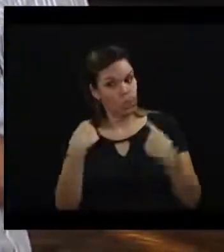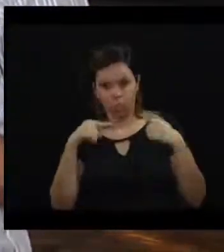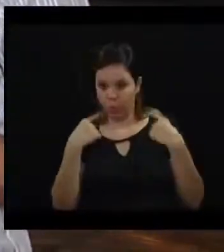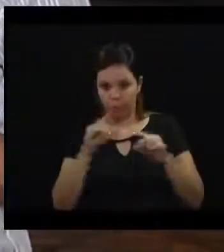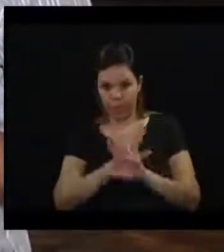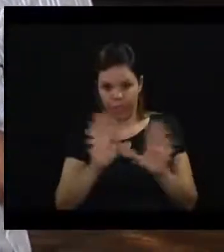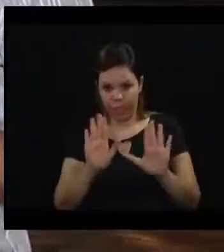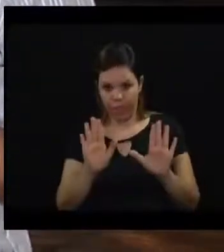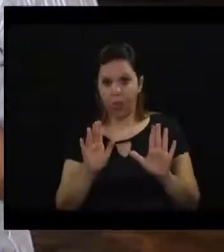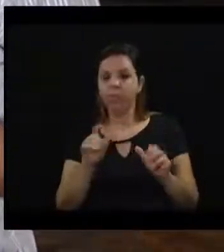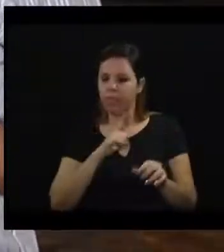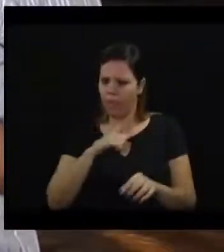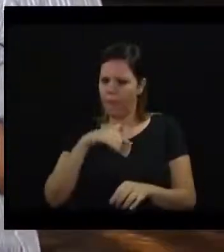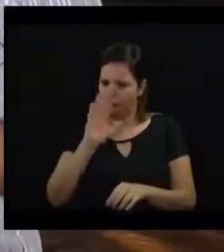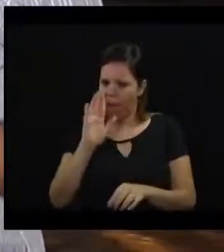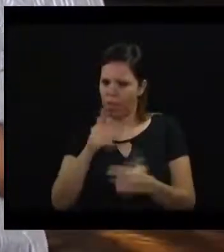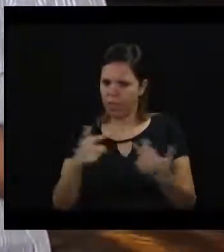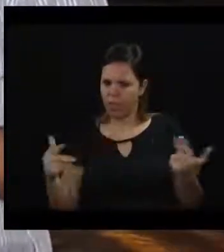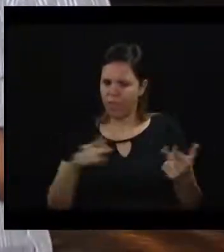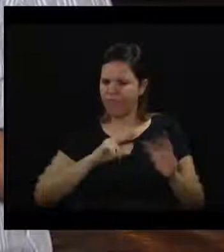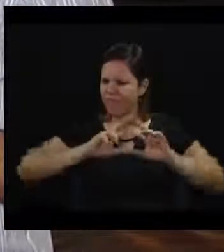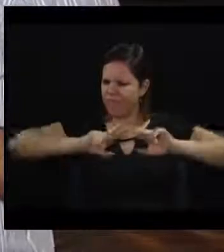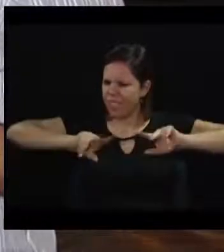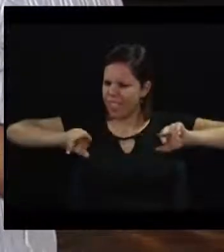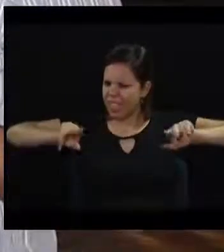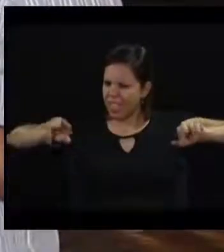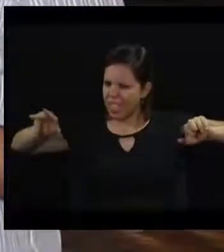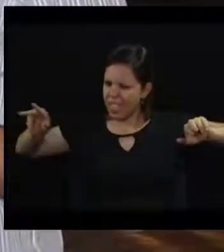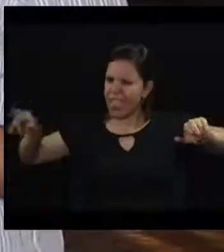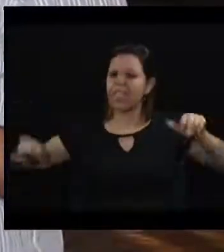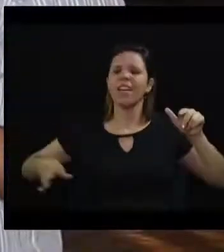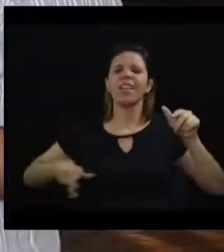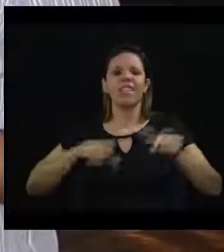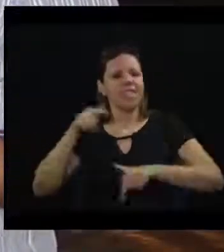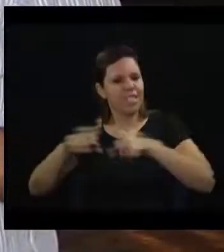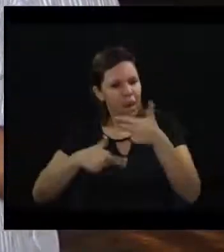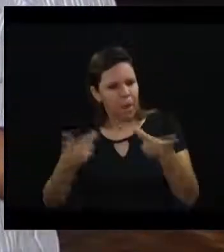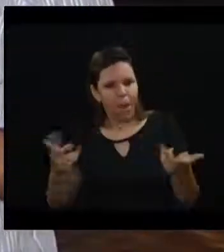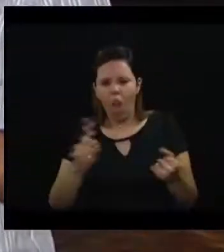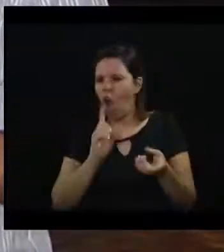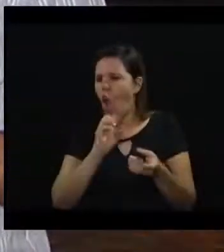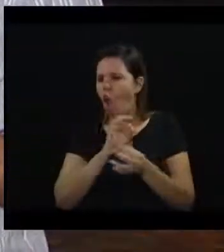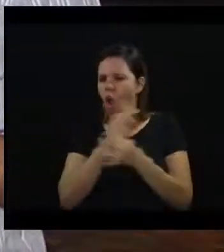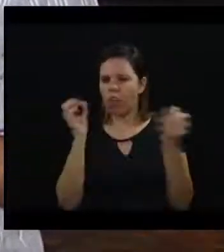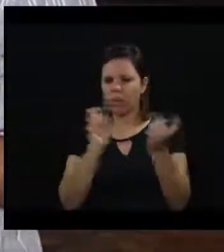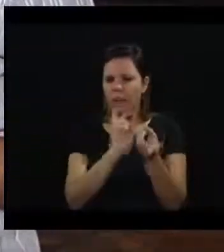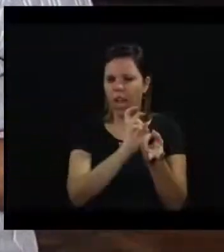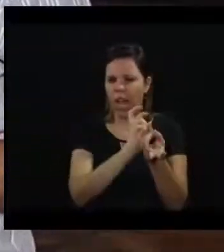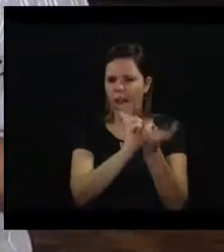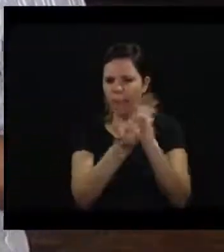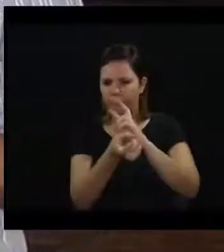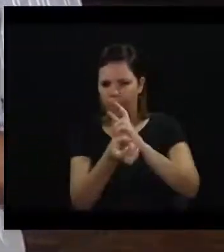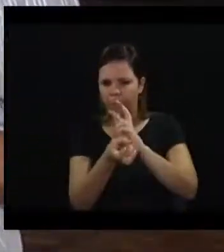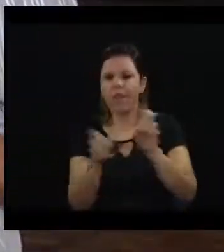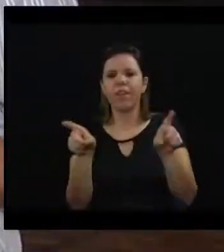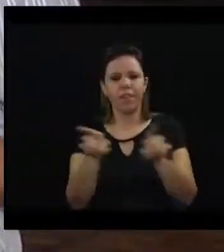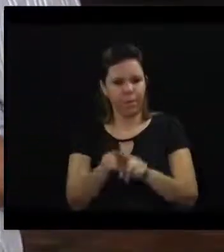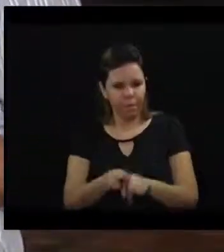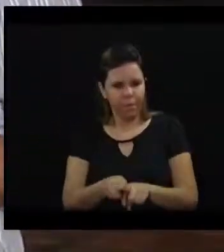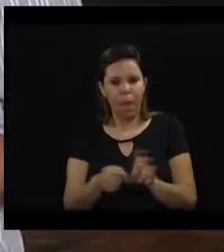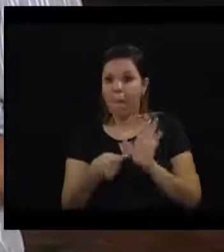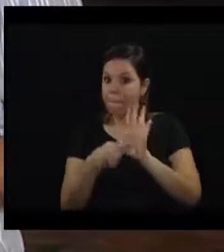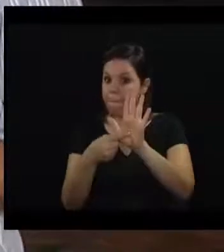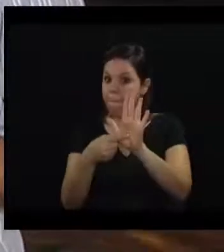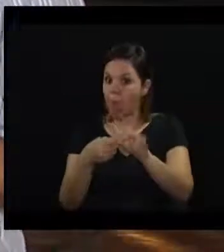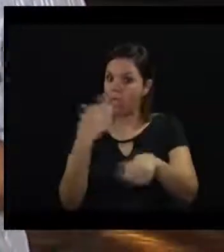Como aqui, esses jovens têm acesso a diversas atividades, como a capoeira, por exemplo, eles poderão colocar em prática nessa apresentação lá em